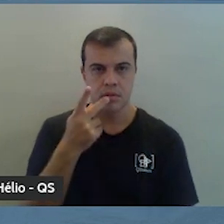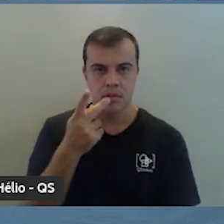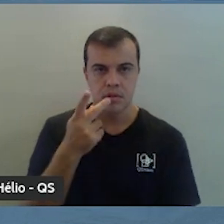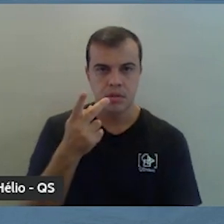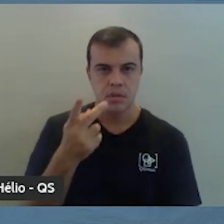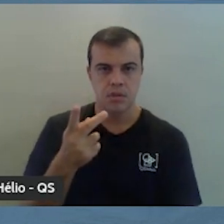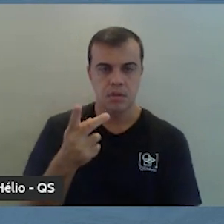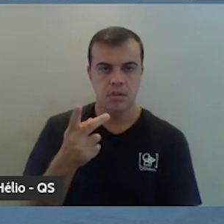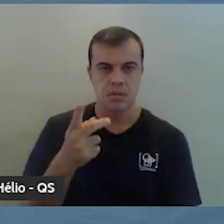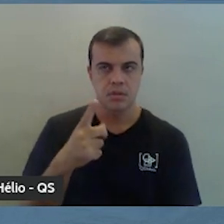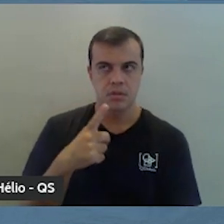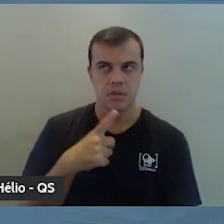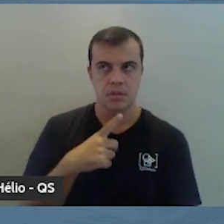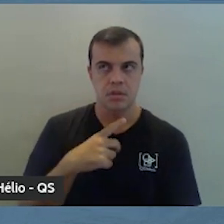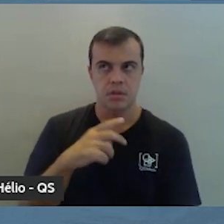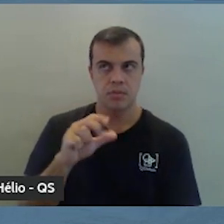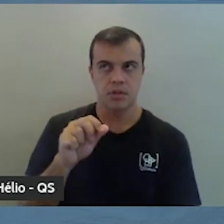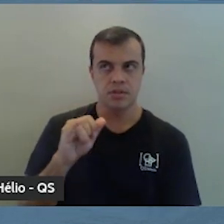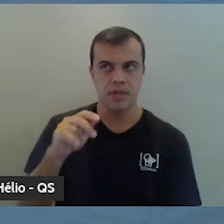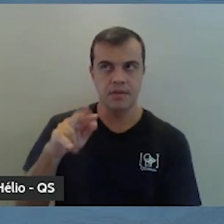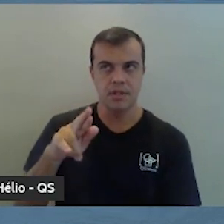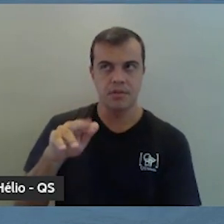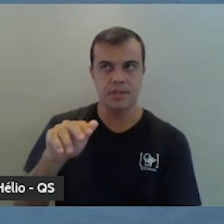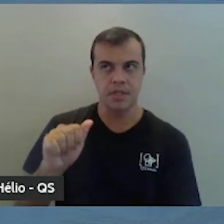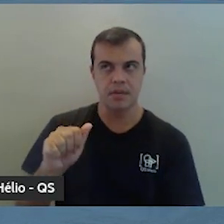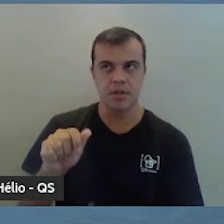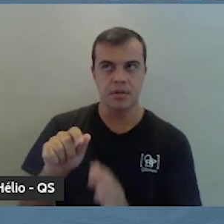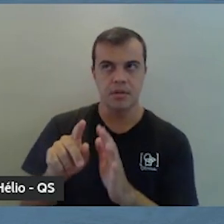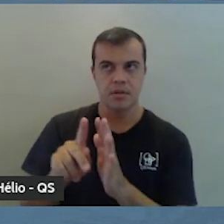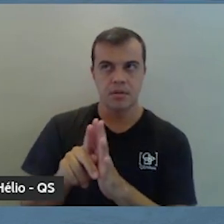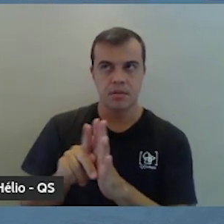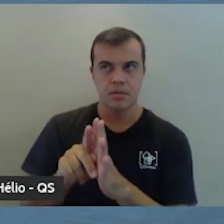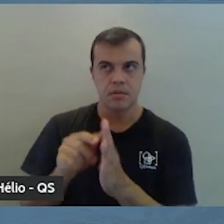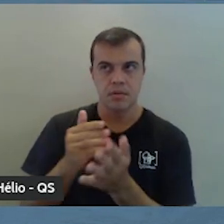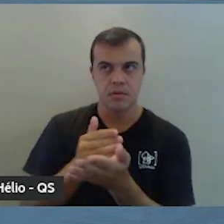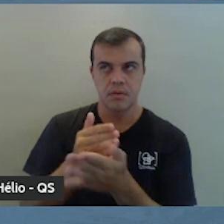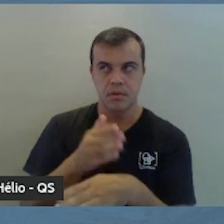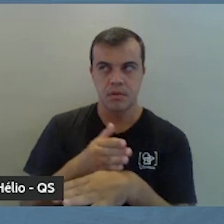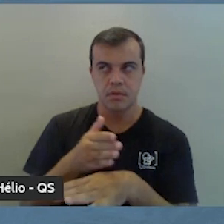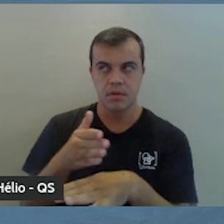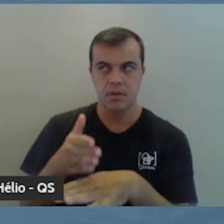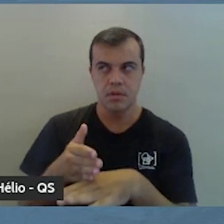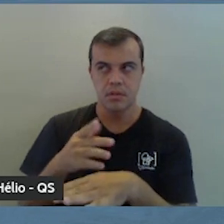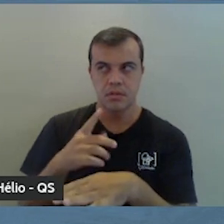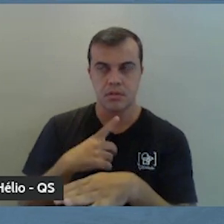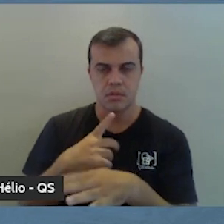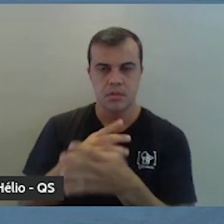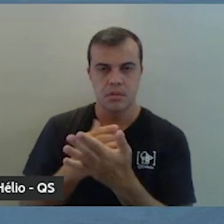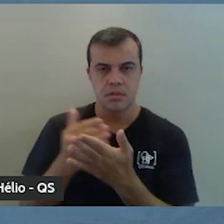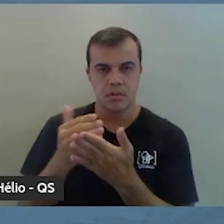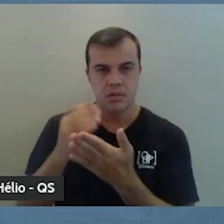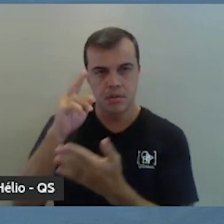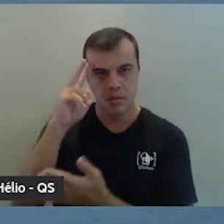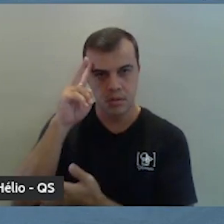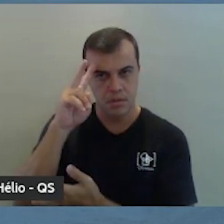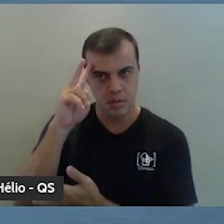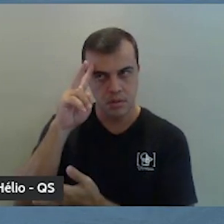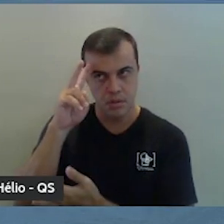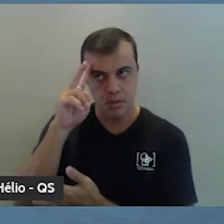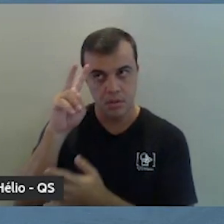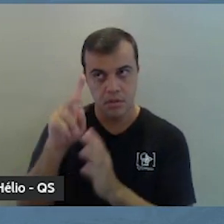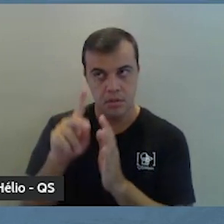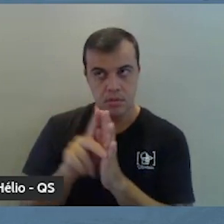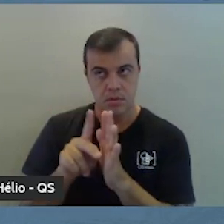do interior, os caipiras paulistas, é a fase que começa a haver essa retratação de